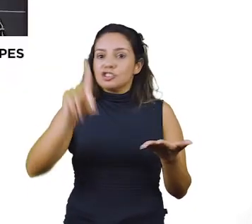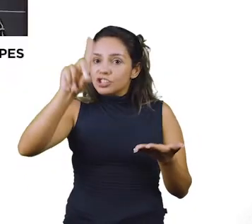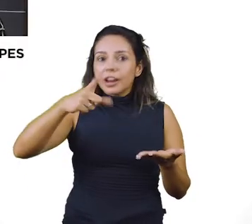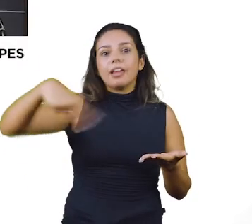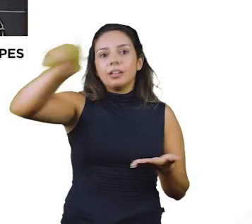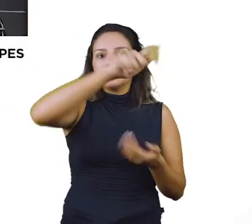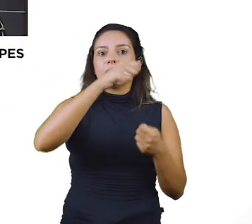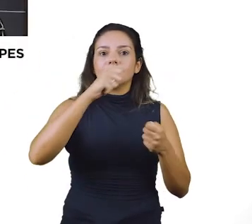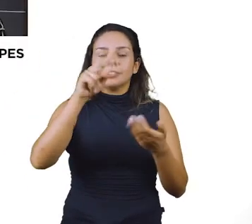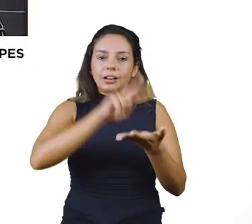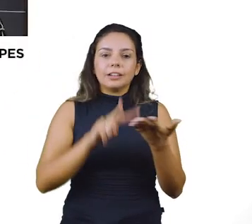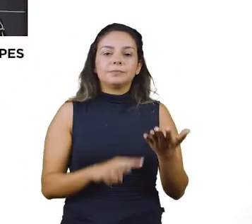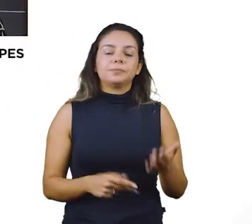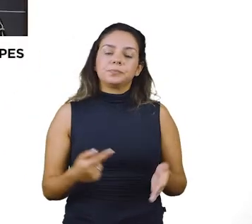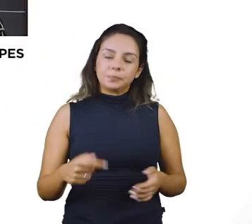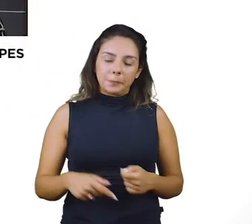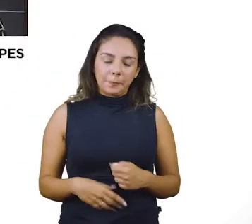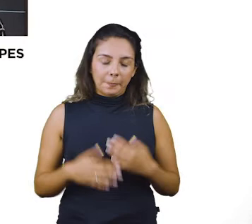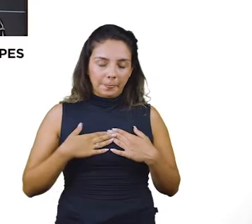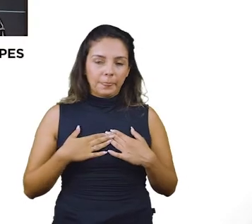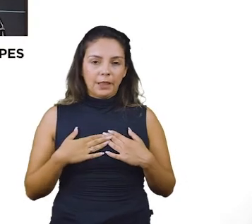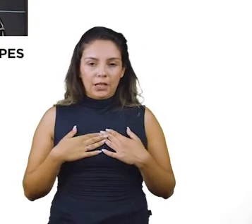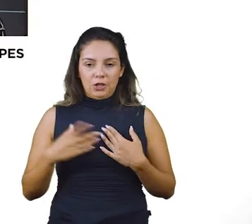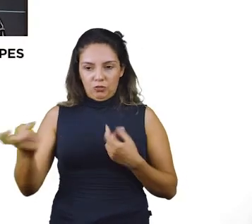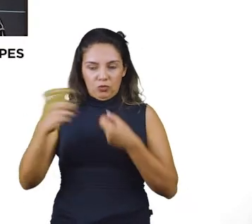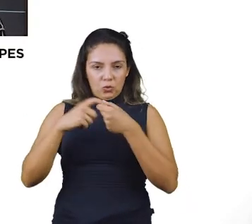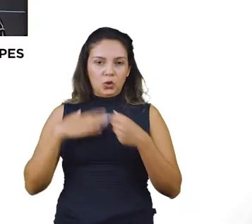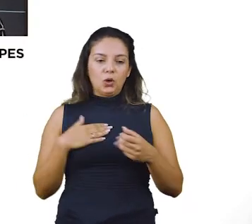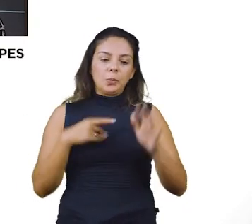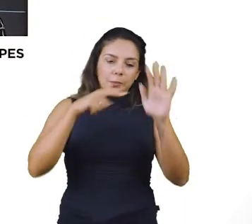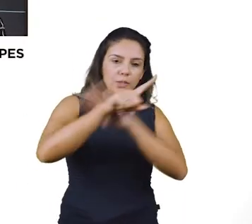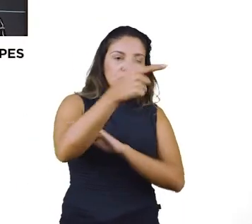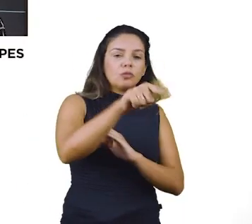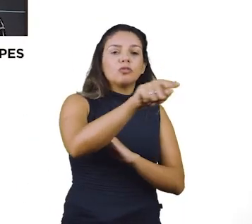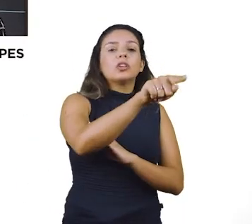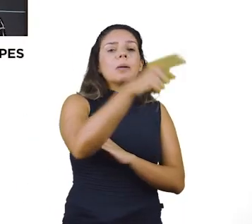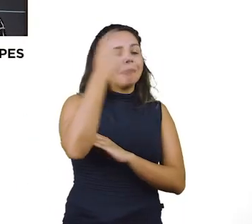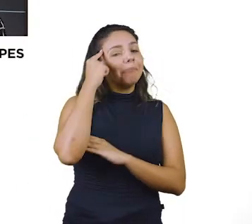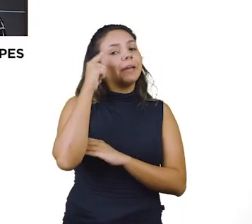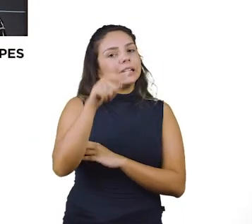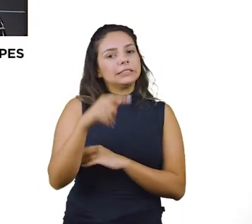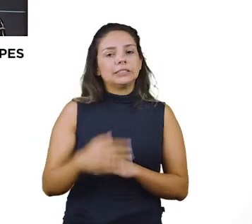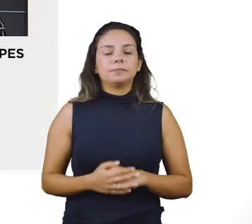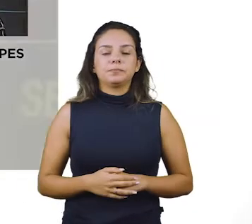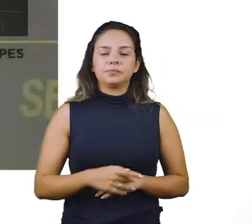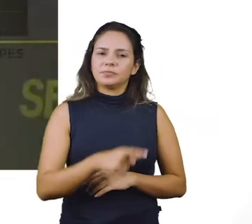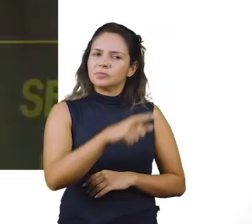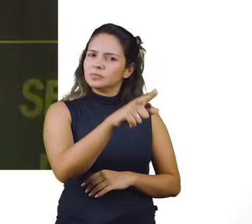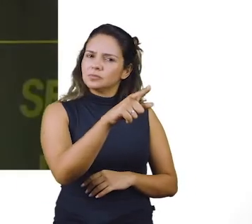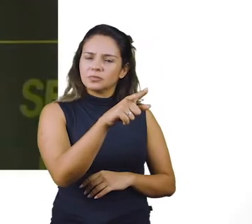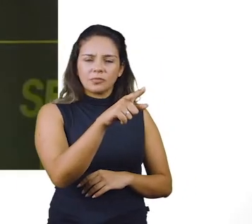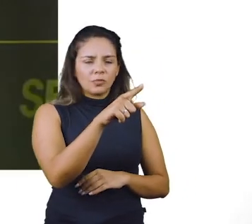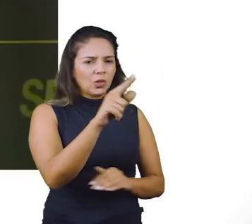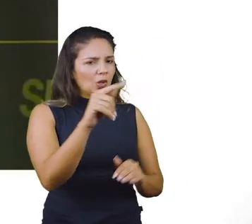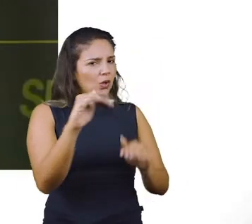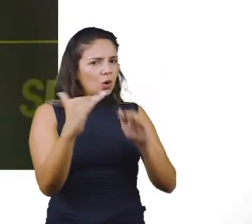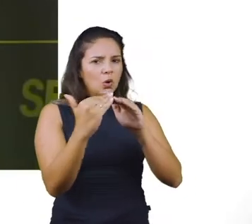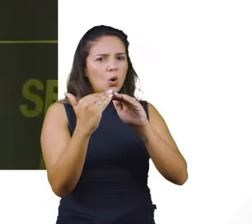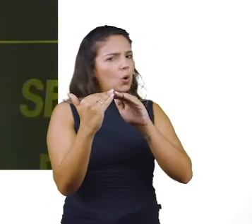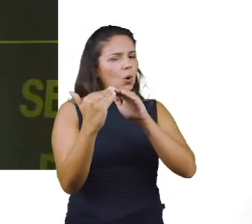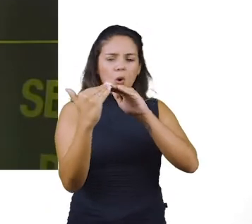Correto. Carlinhos, o que você pensa sobre essa taxação desse cenário agora? Eu acho que é um momento muito inoportuno,